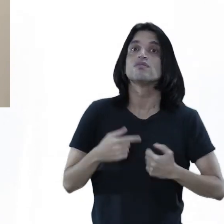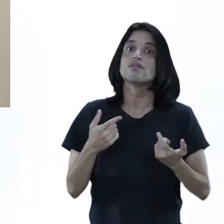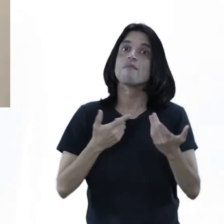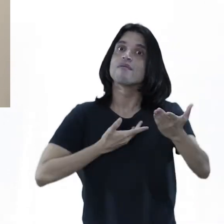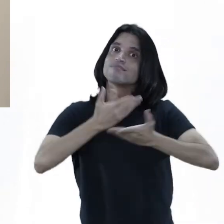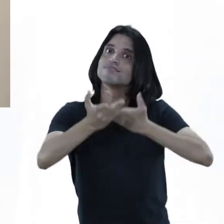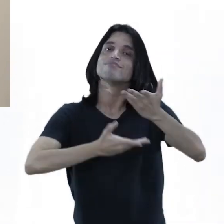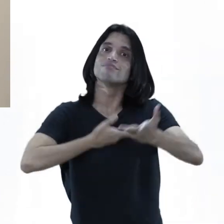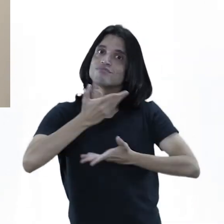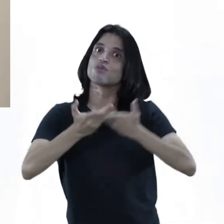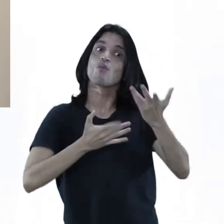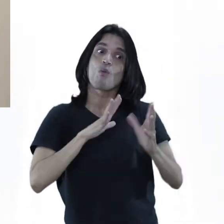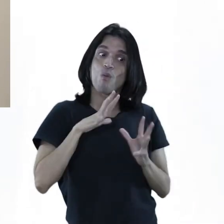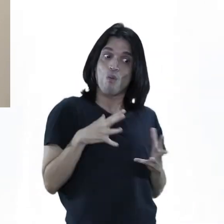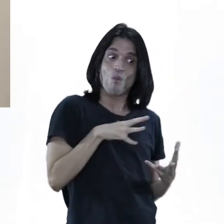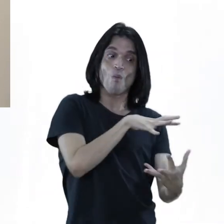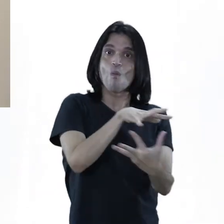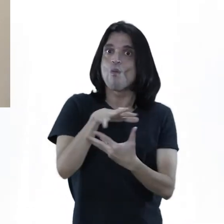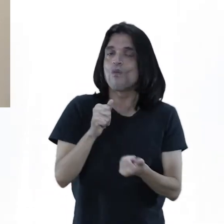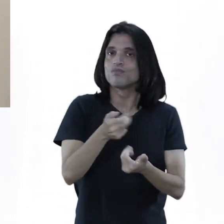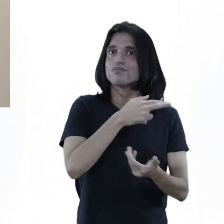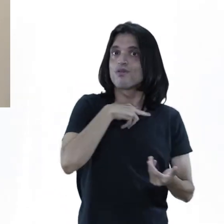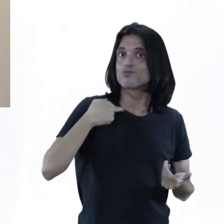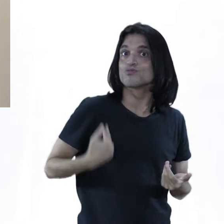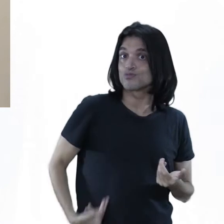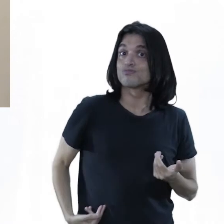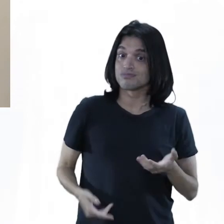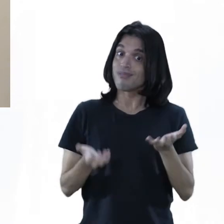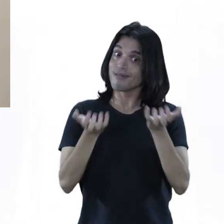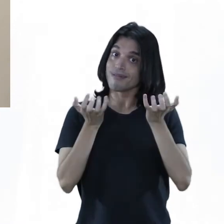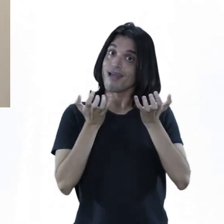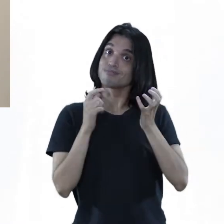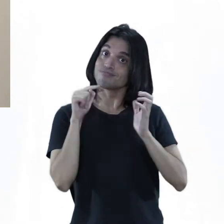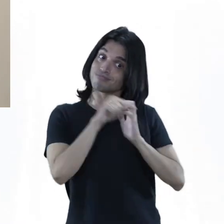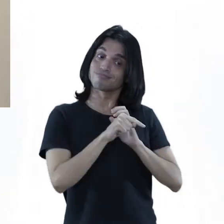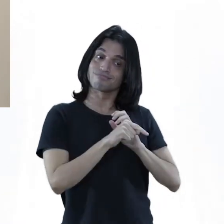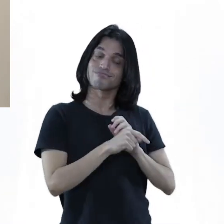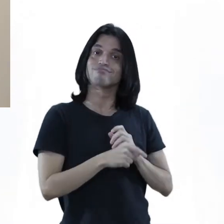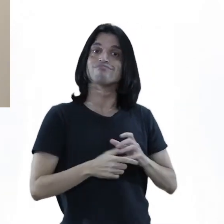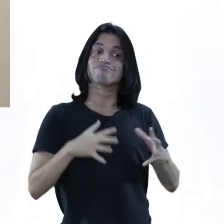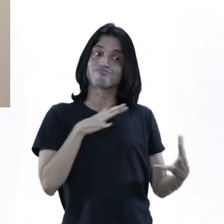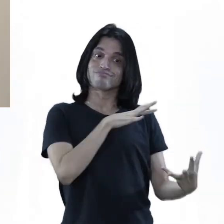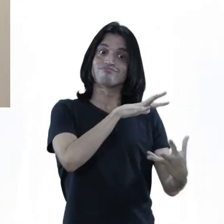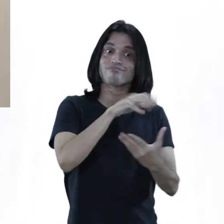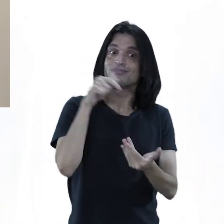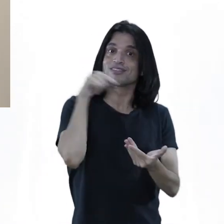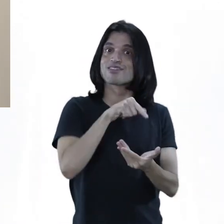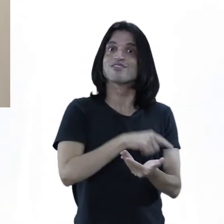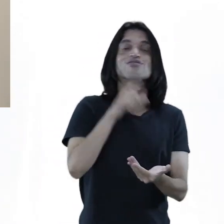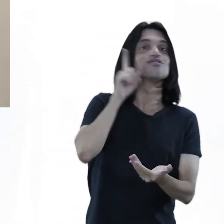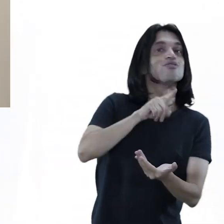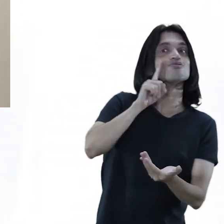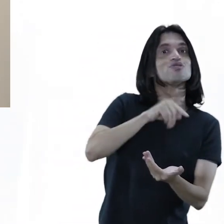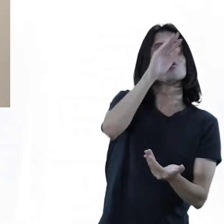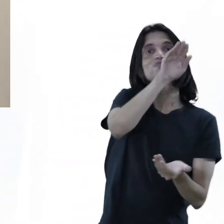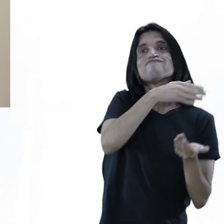relação da China com o mundo é mais ainda. A China quer realmente conquistar esse mundo e desbancar os Estados Unidos da